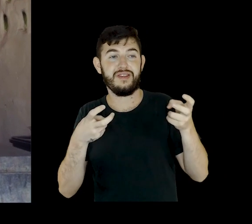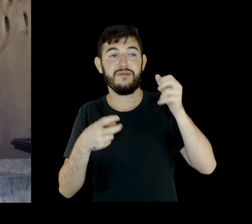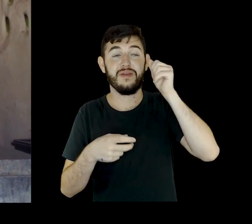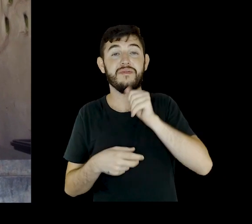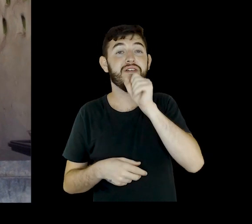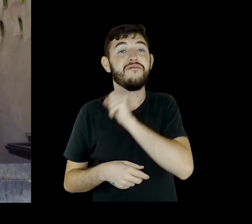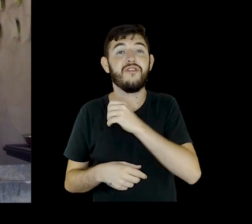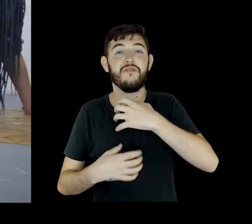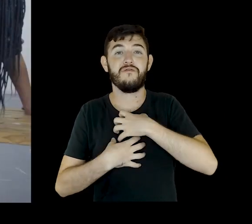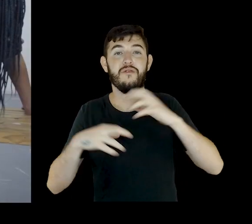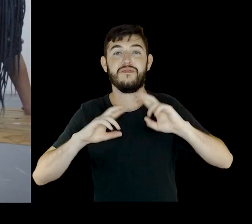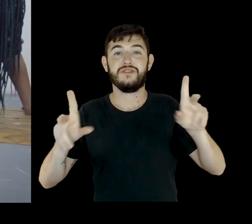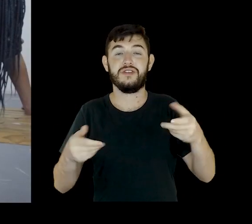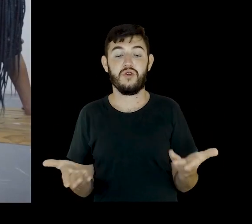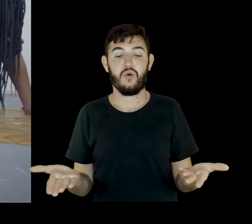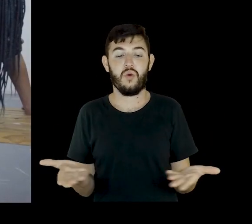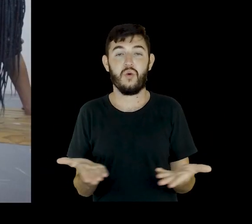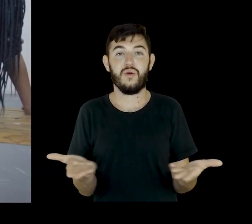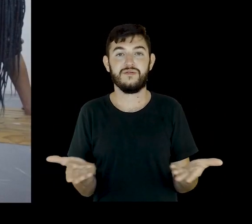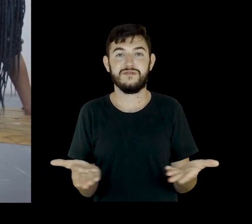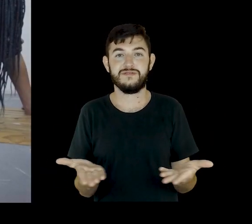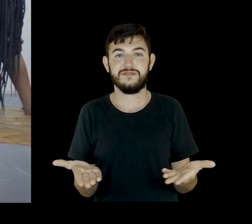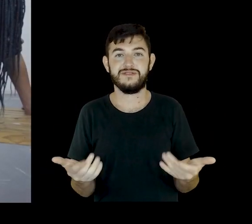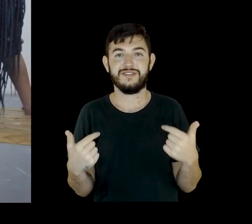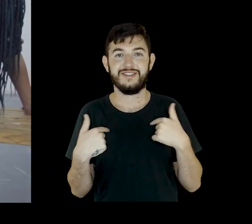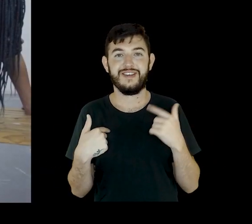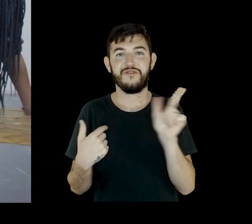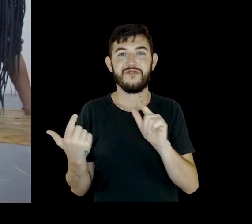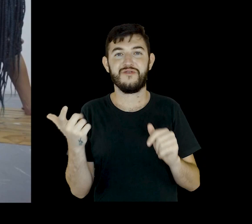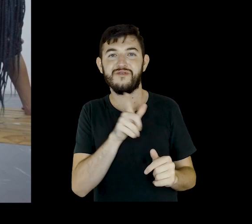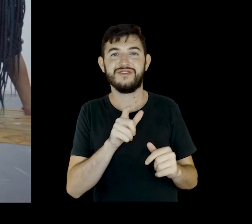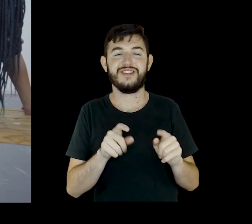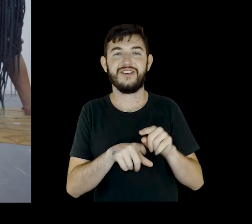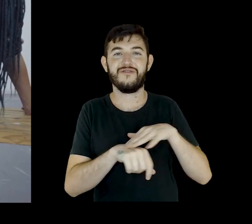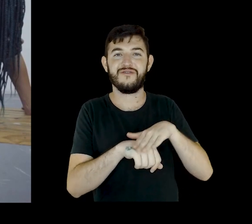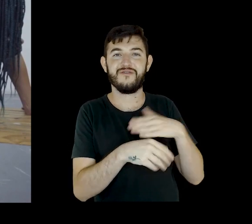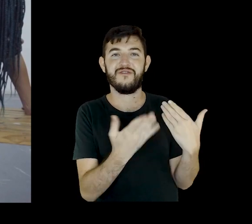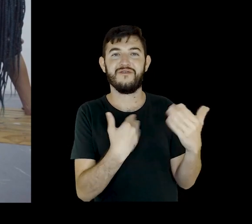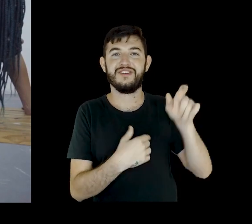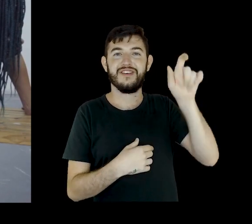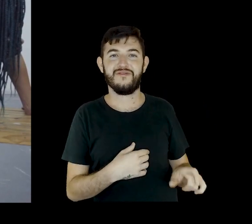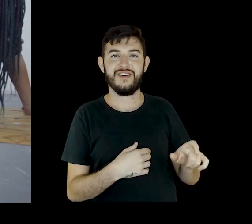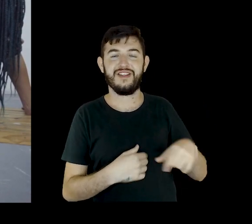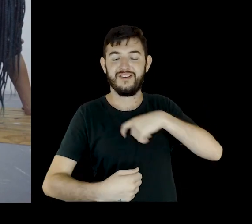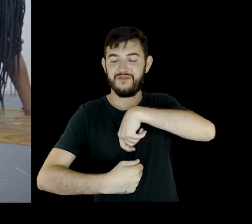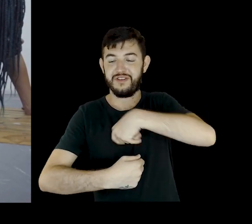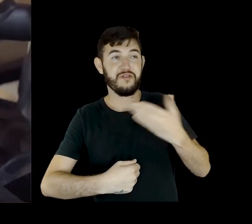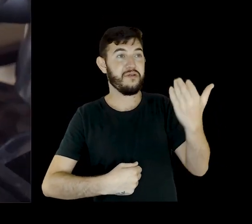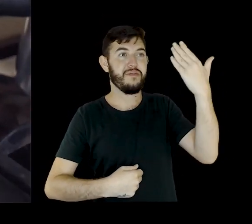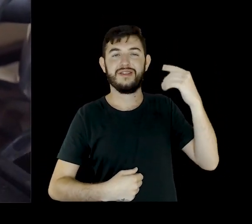jeito diferente. Hoje, eu consigo trocar ideia com ela cozinhando, antes